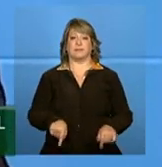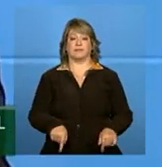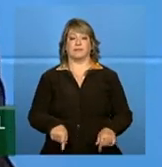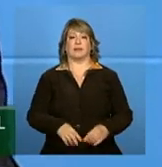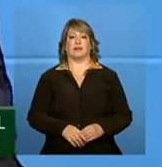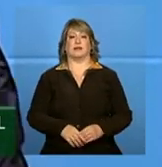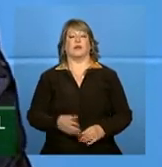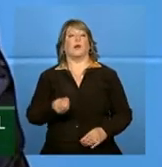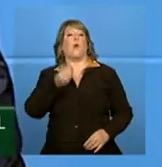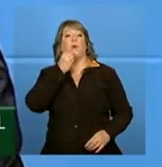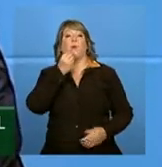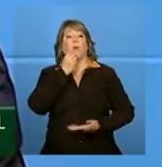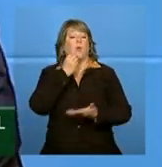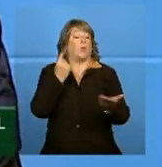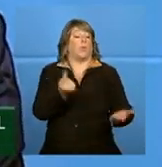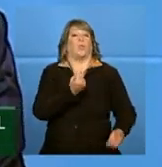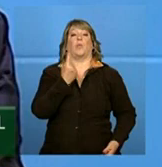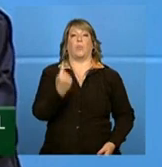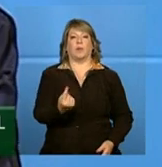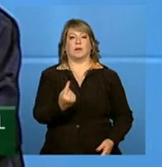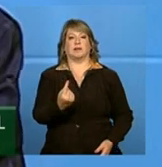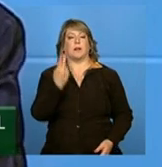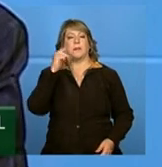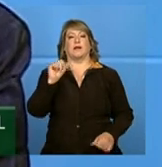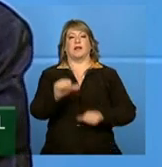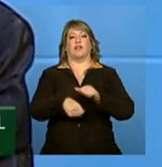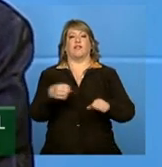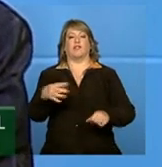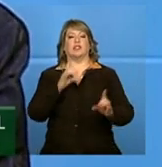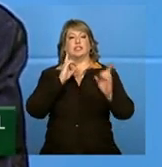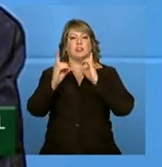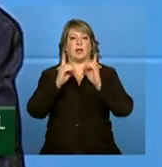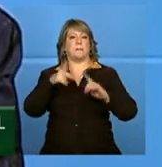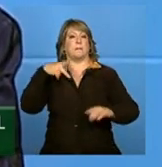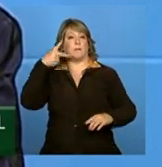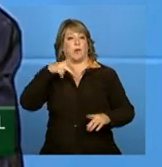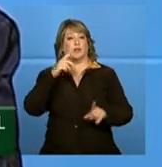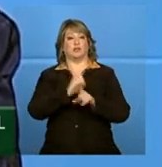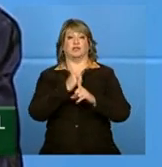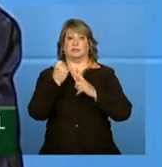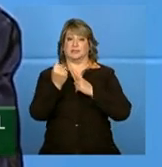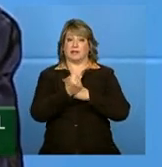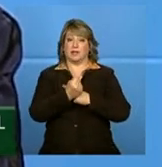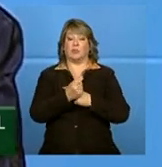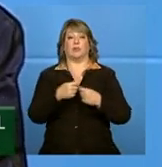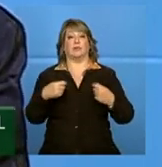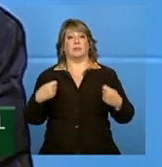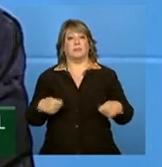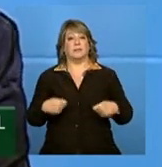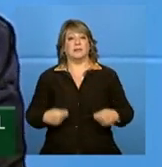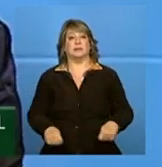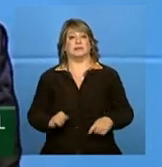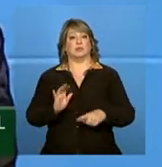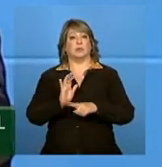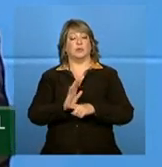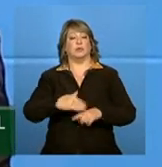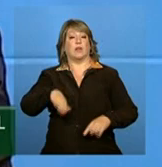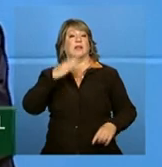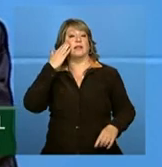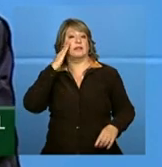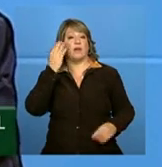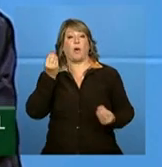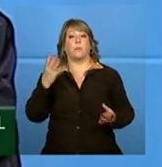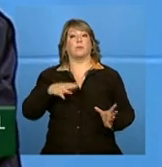É uma oportunidade única para renovar o diálogo político e social que deve orientar a ação da comunidade